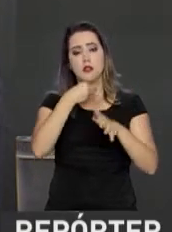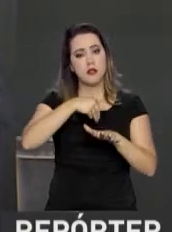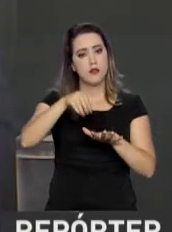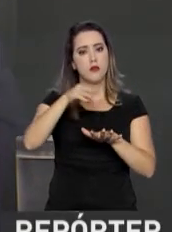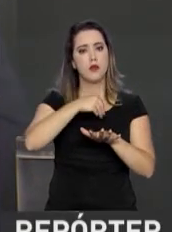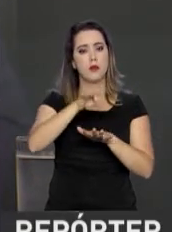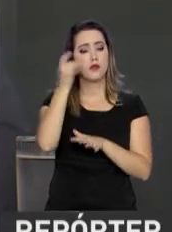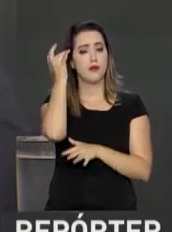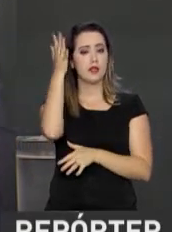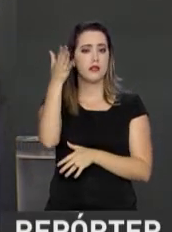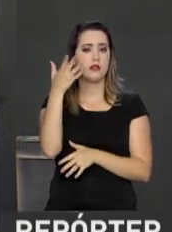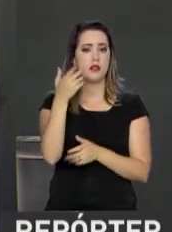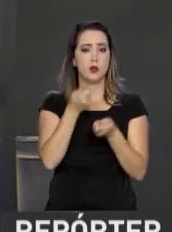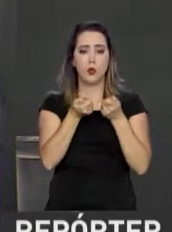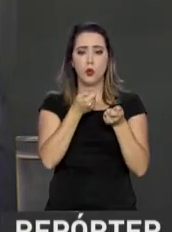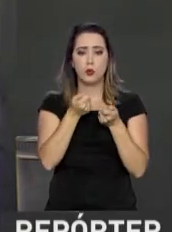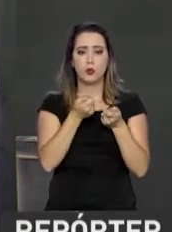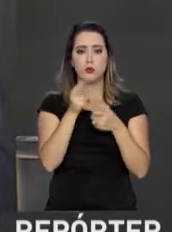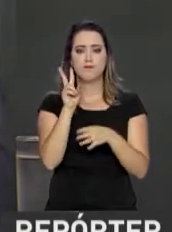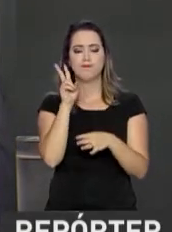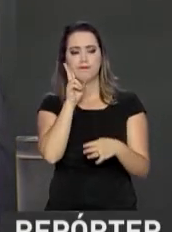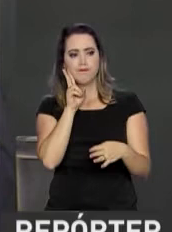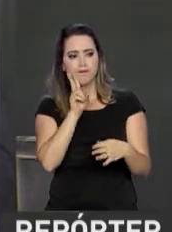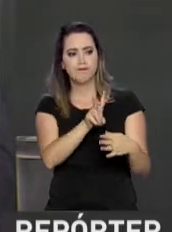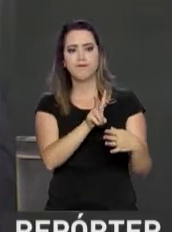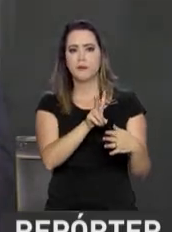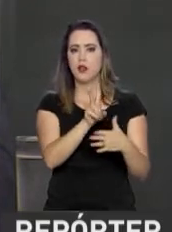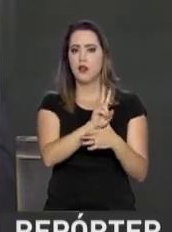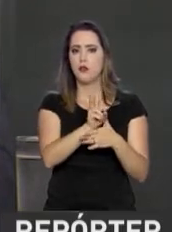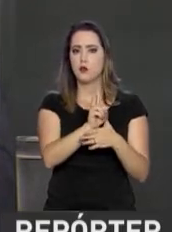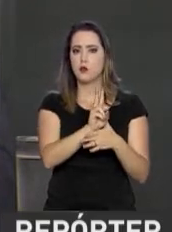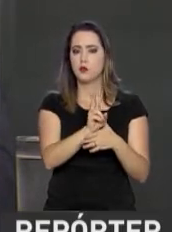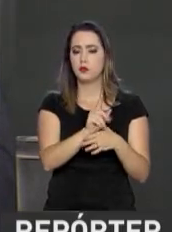fiscalização o resultado é